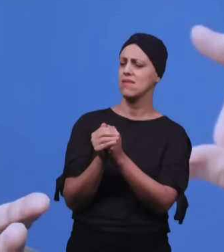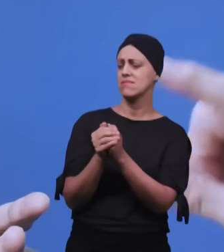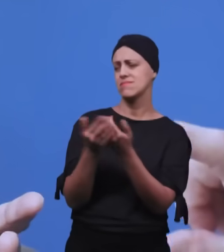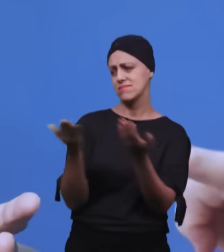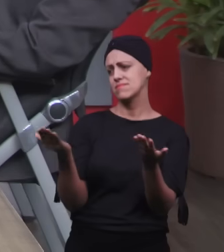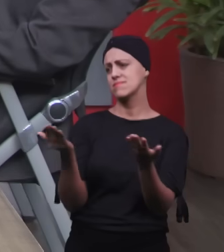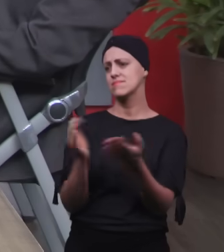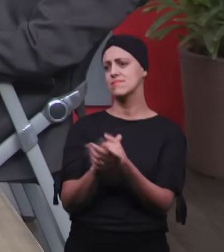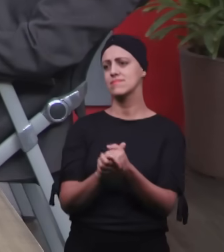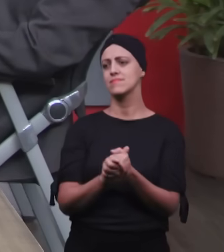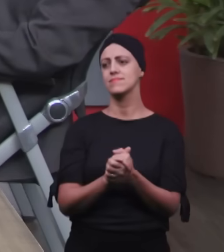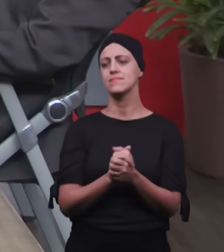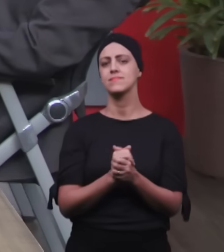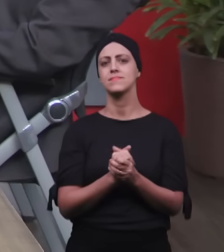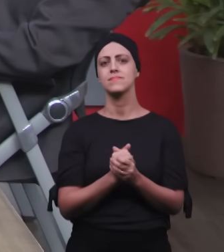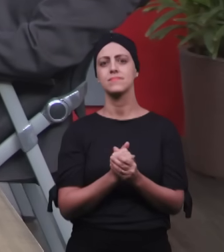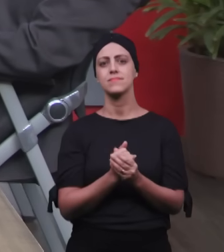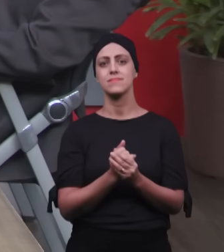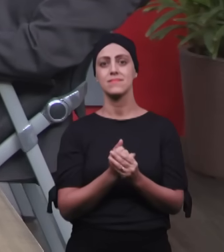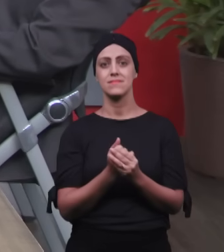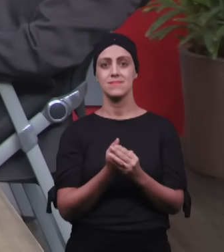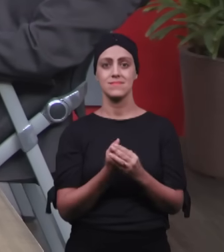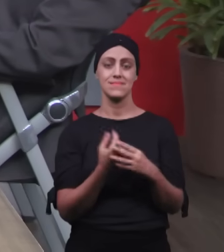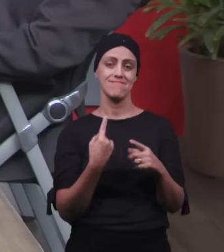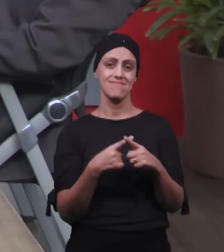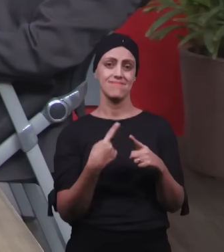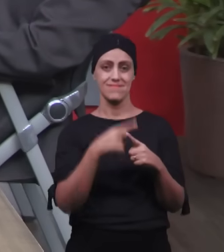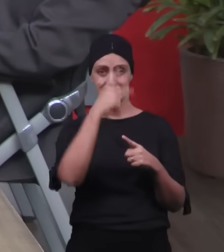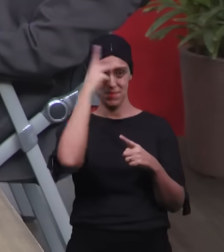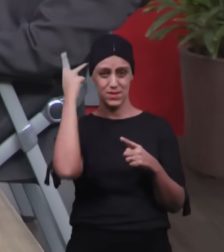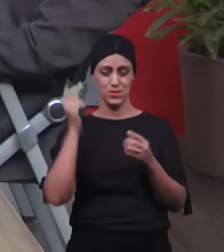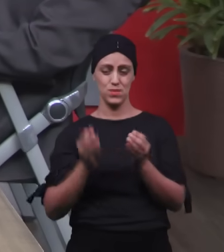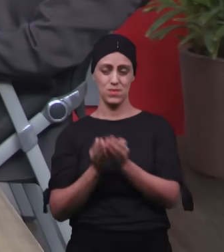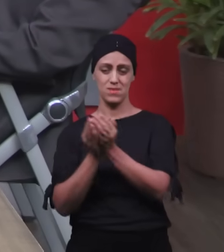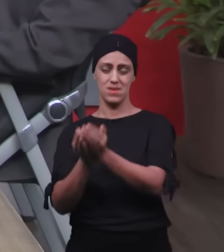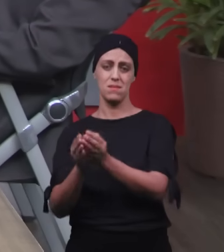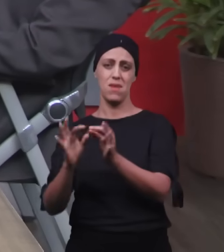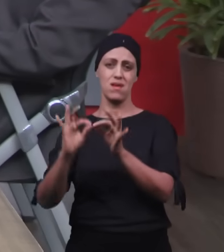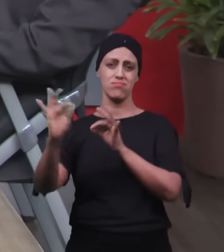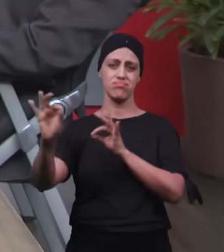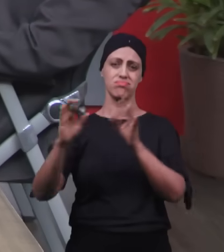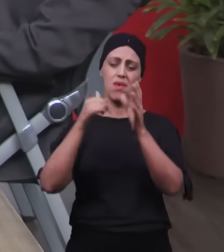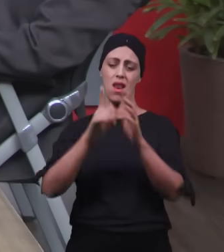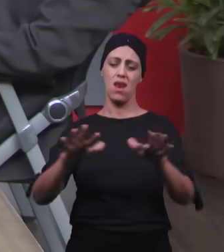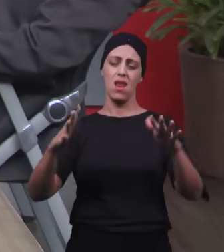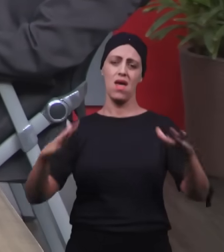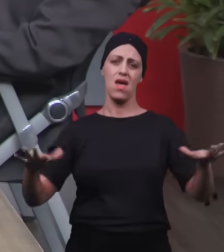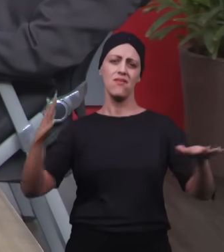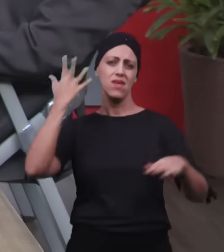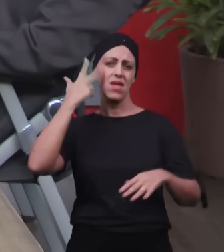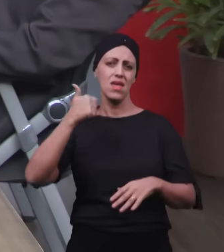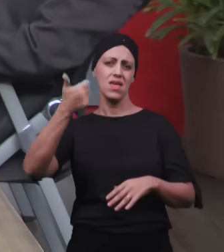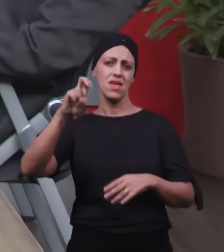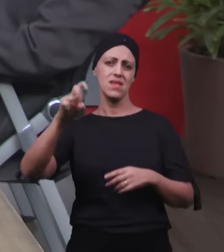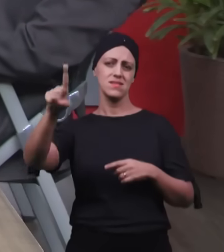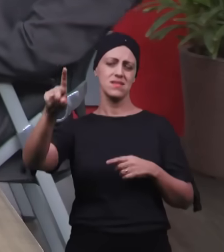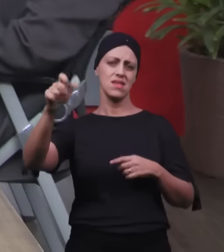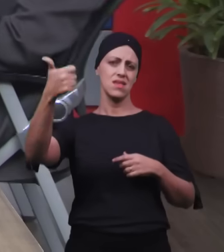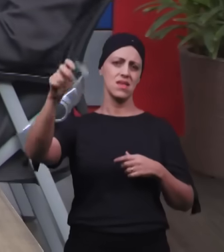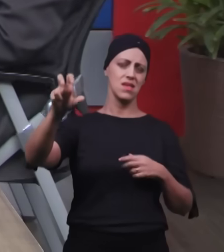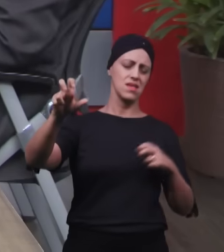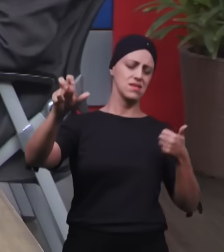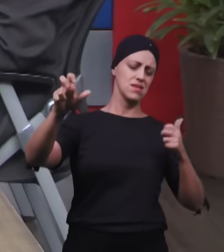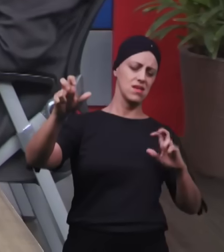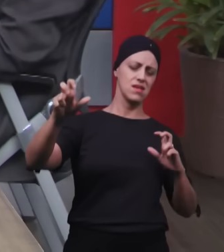tem um caso de ficar afastado Quem trabalha em plataforma fica com Deus né Tem